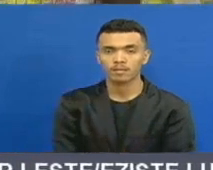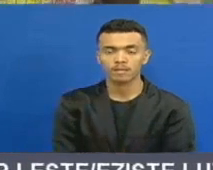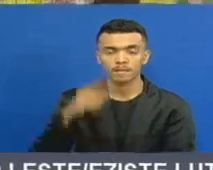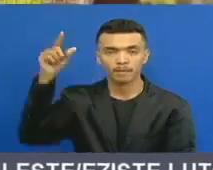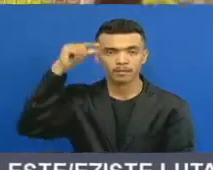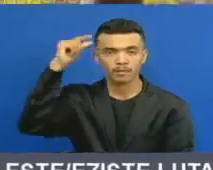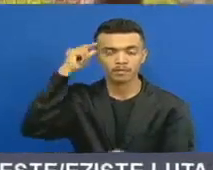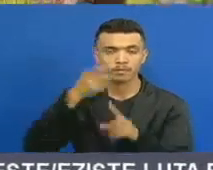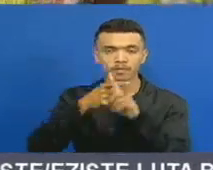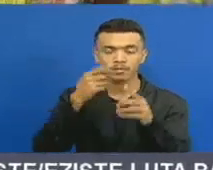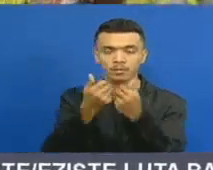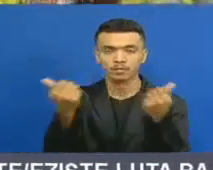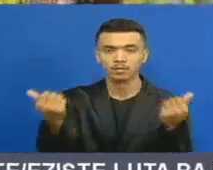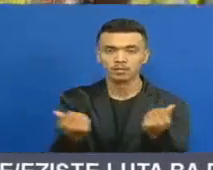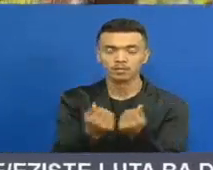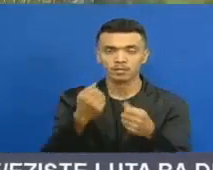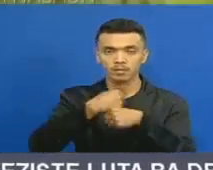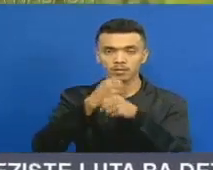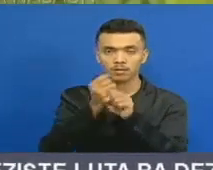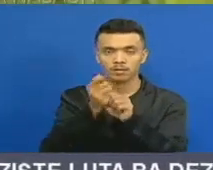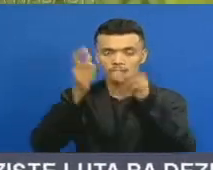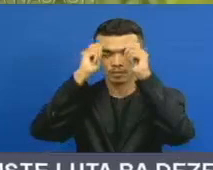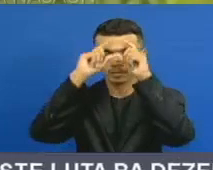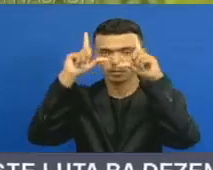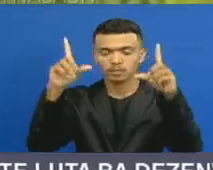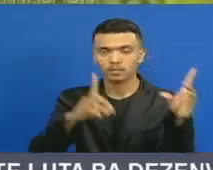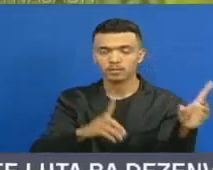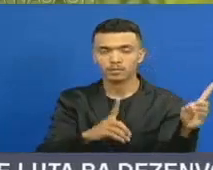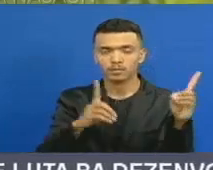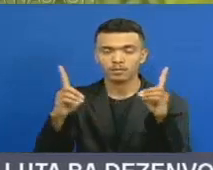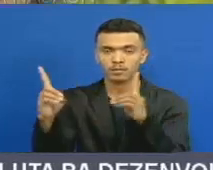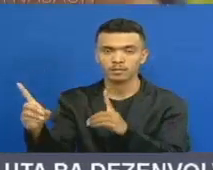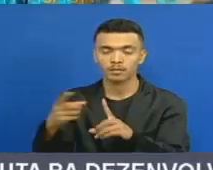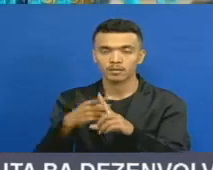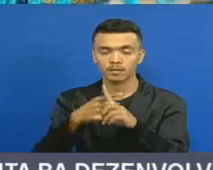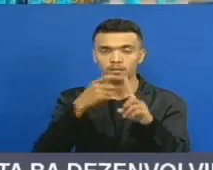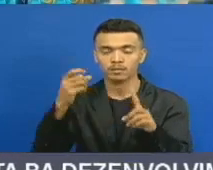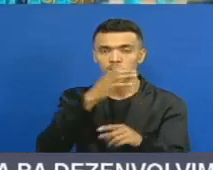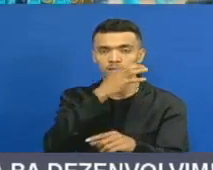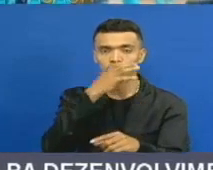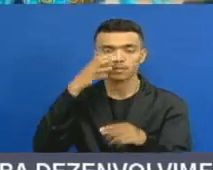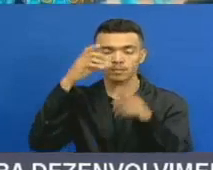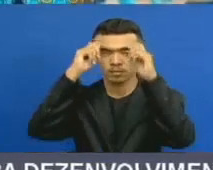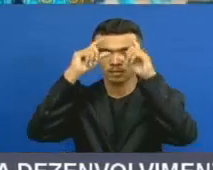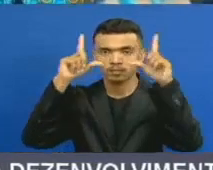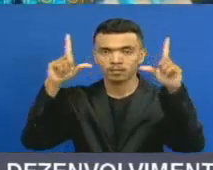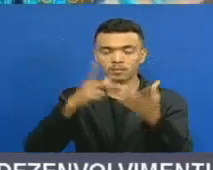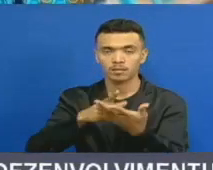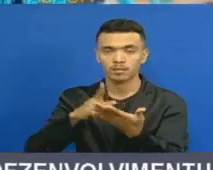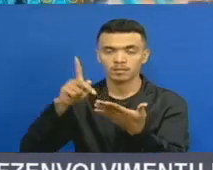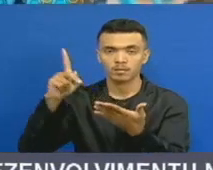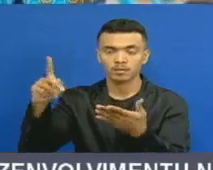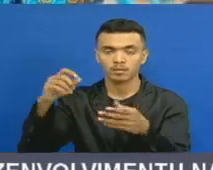Governo Lihusi Associação Café Timor neve implementa Husi Cooperativa Comércio Agrícola Timor halo pagamento ba